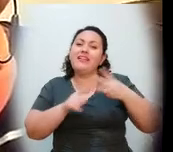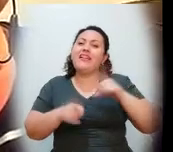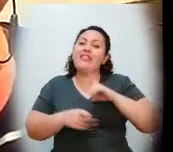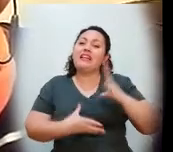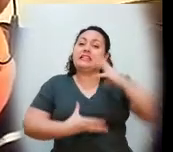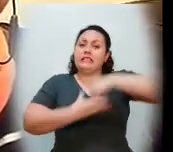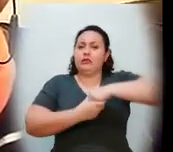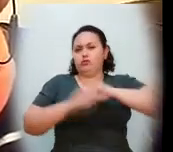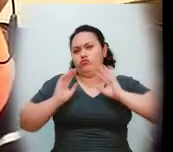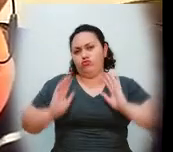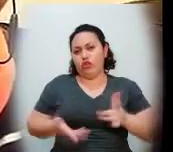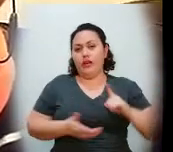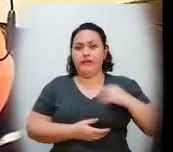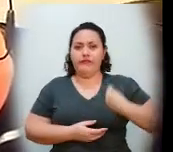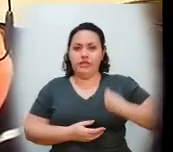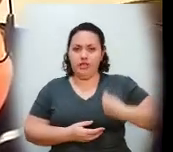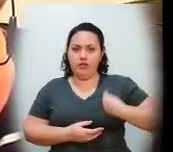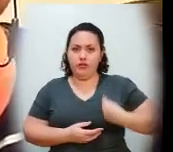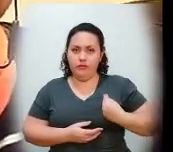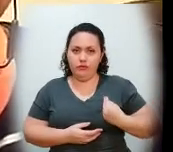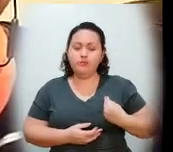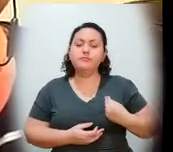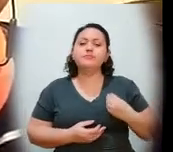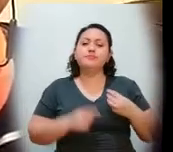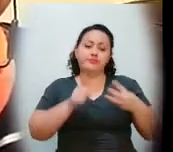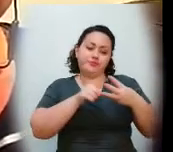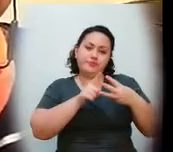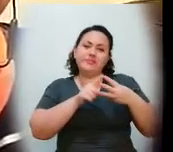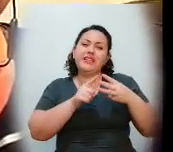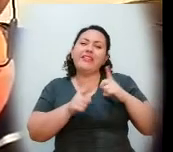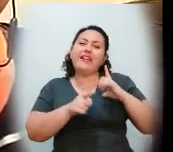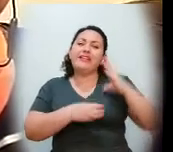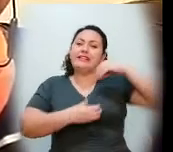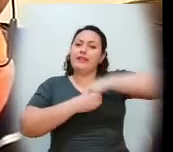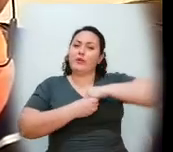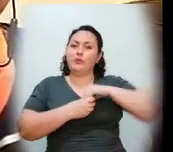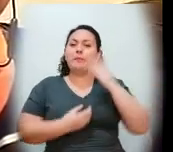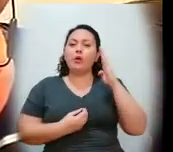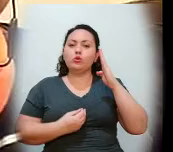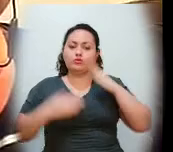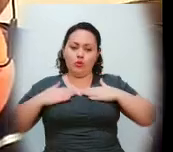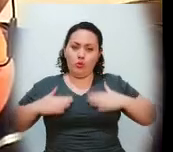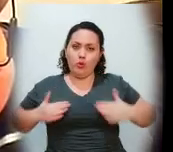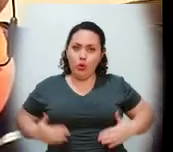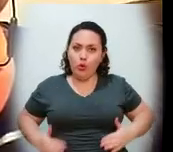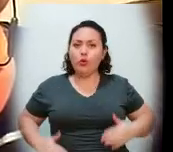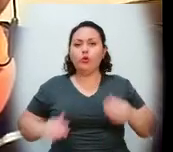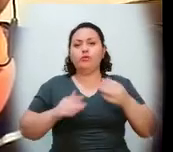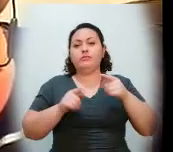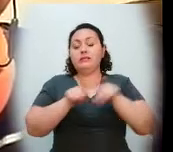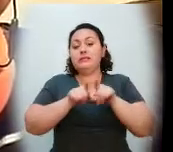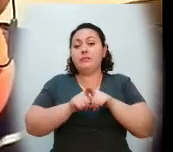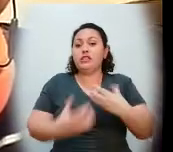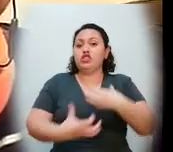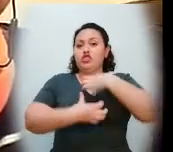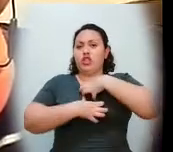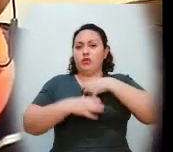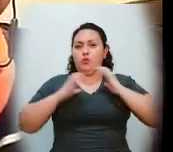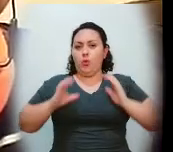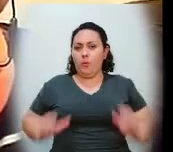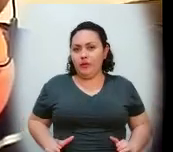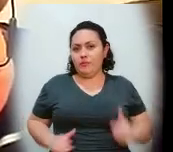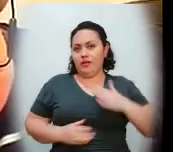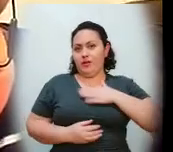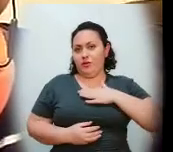aqueles predisponentes, que já são os que vêm com a gente tanto na nossa biologia quanto no nosso jeito de ser,